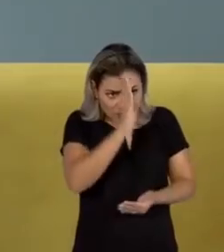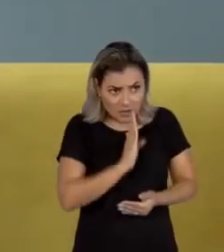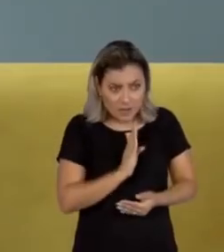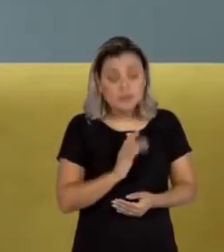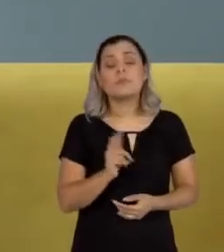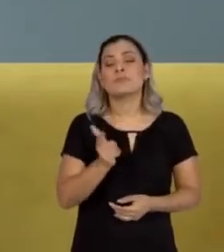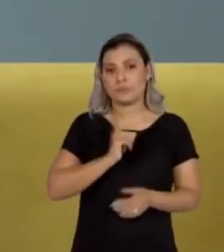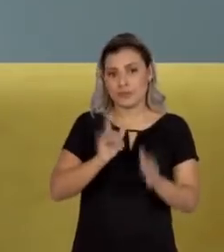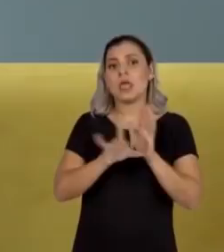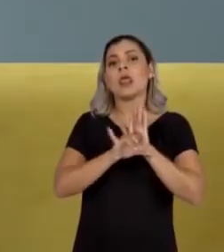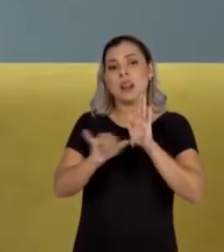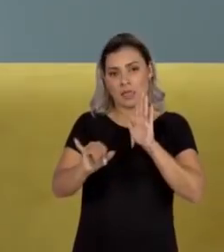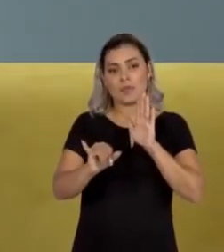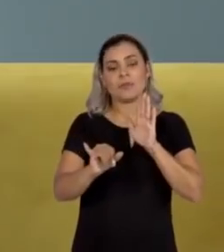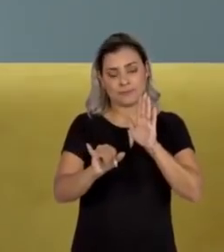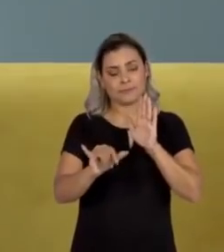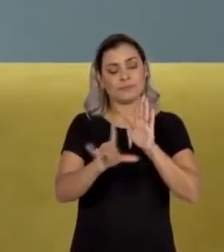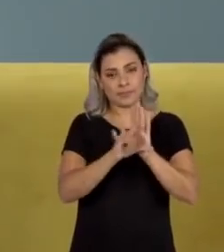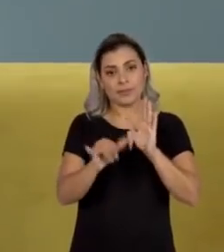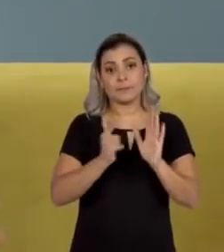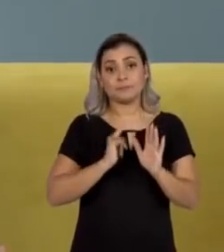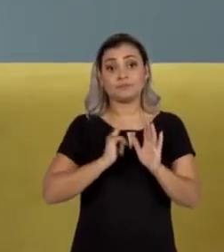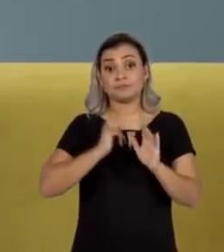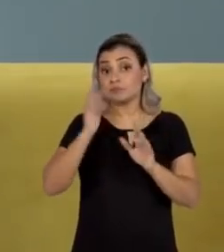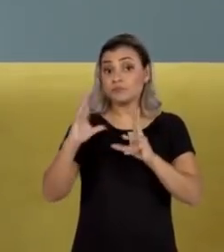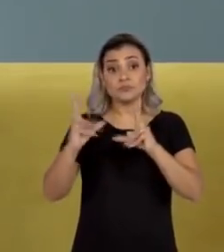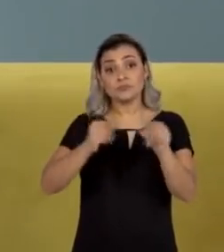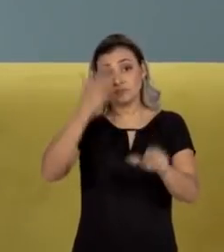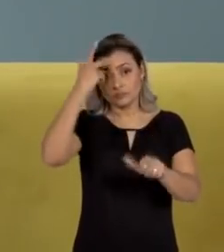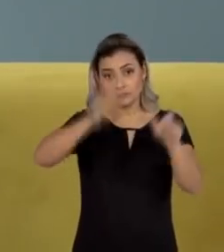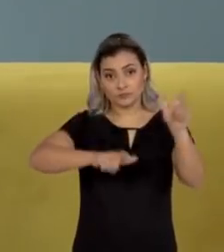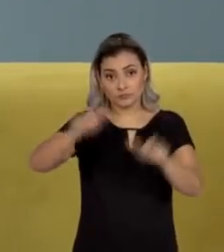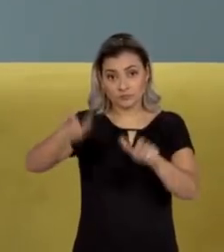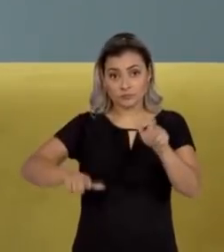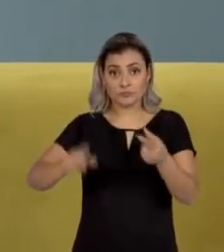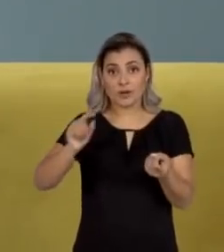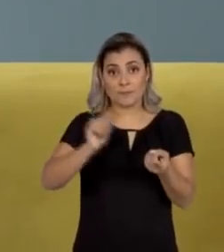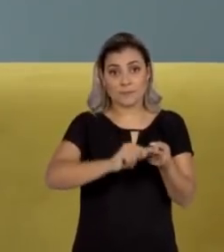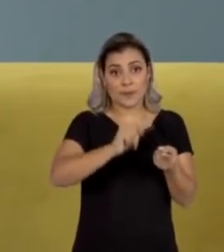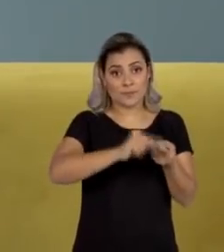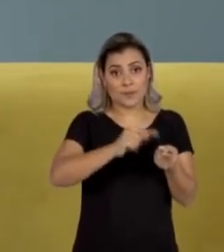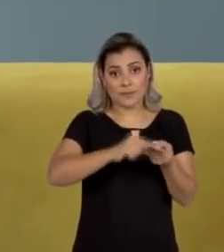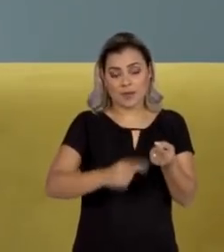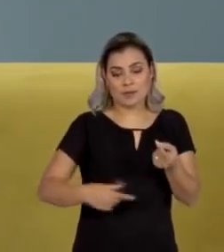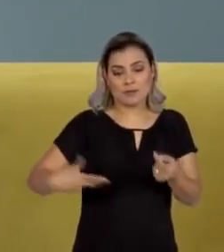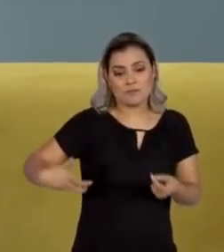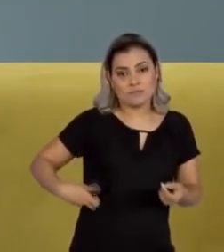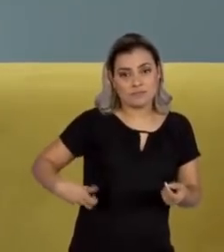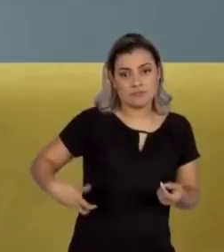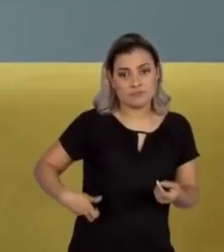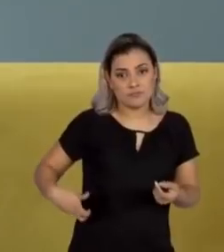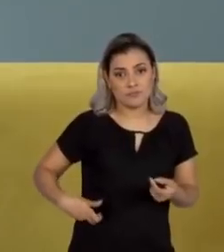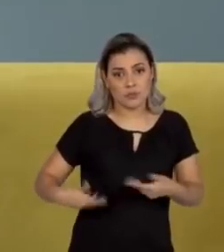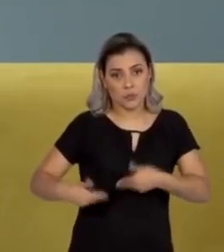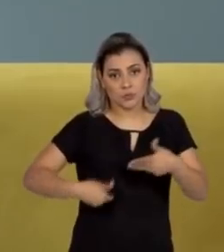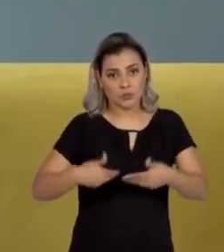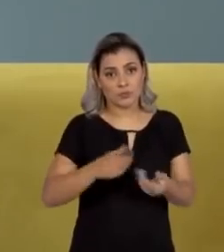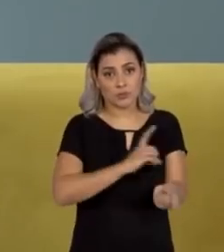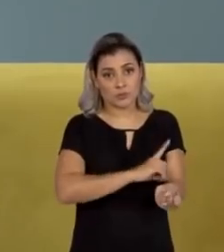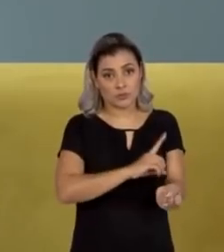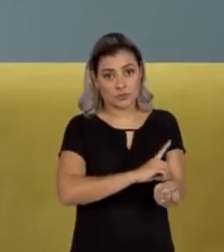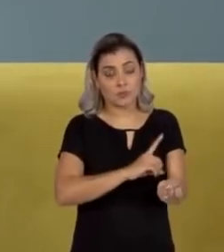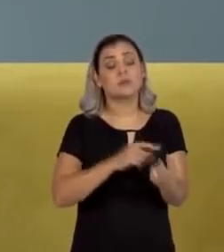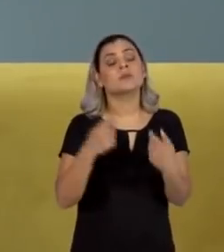lei nacional que diz que todas as pessoas que usam insulina no seu tratamento para tratar o diabetes, elas têm que